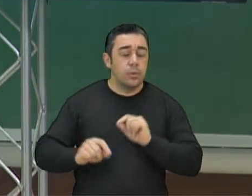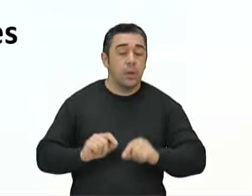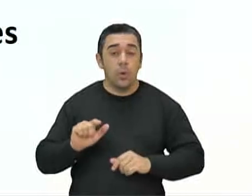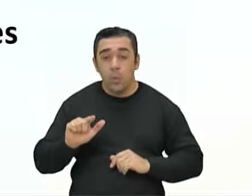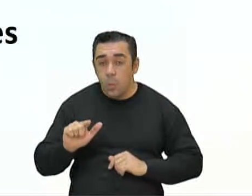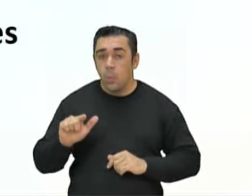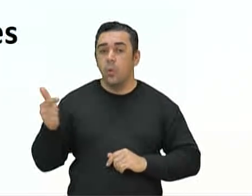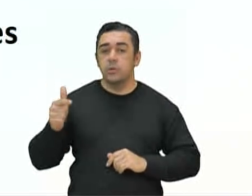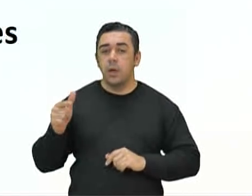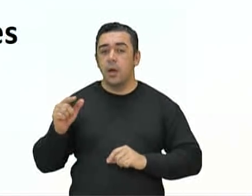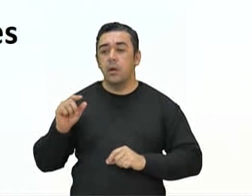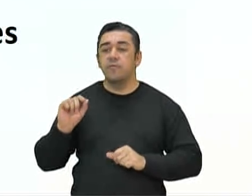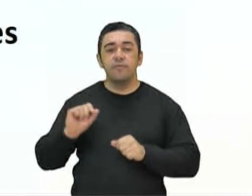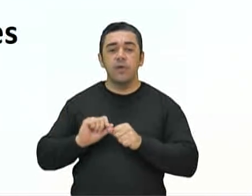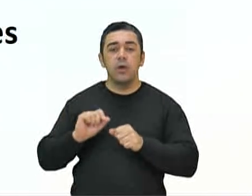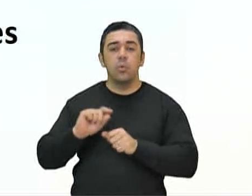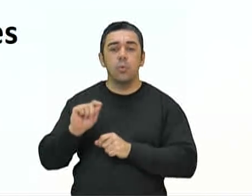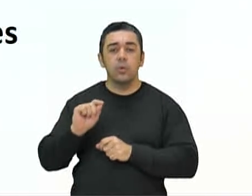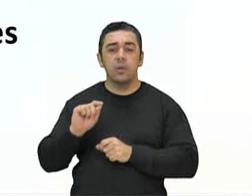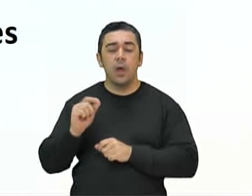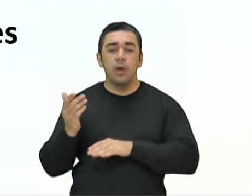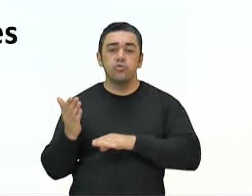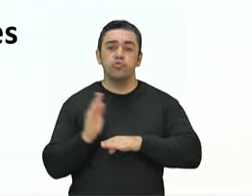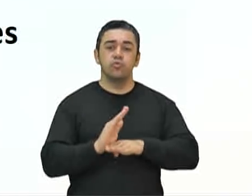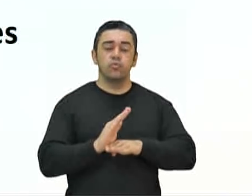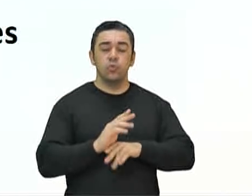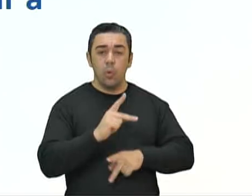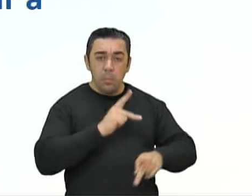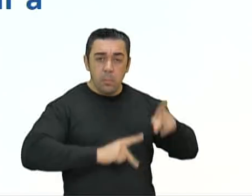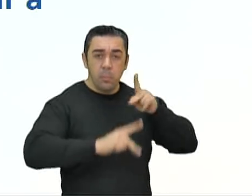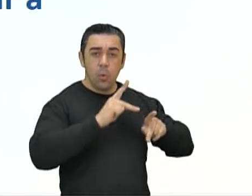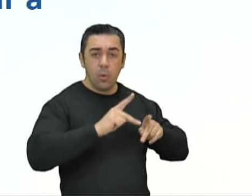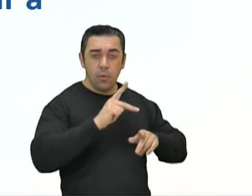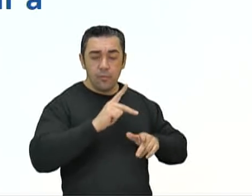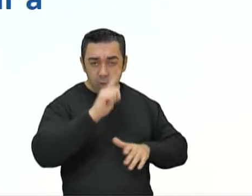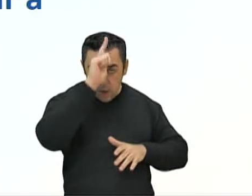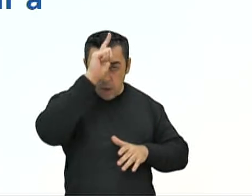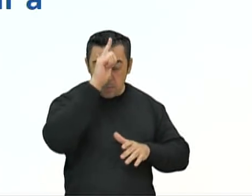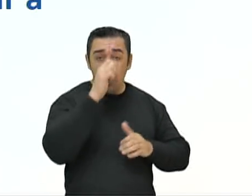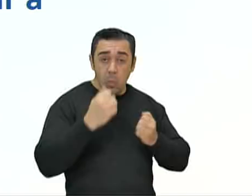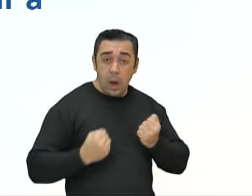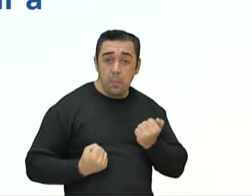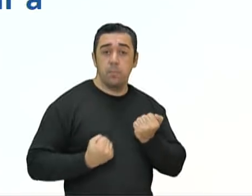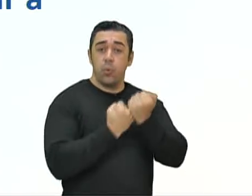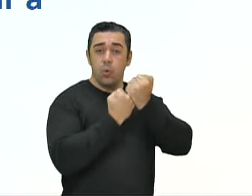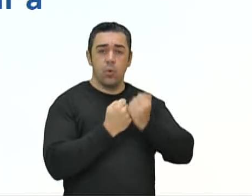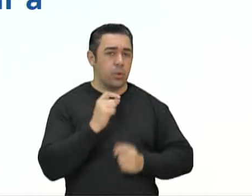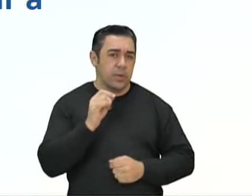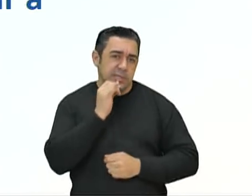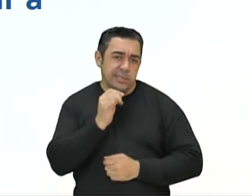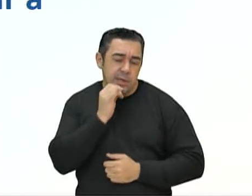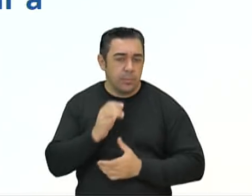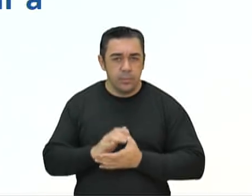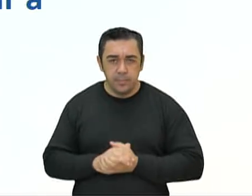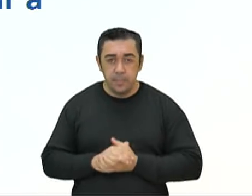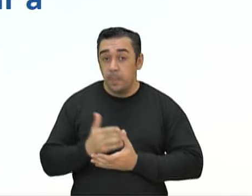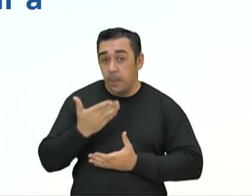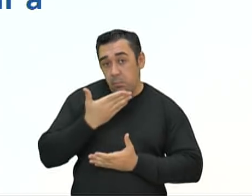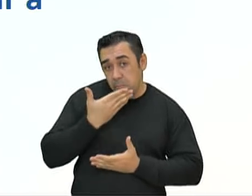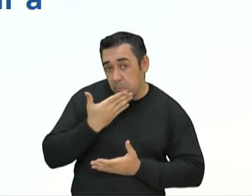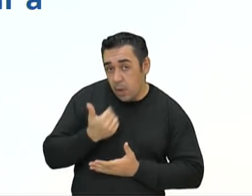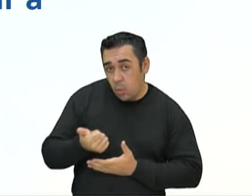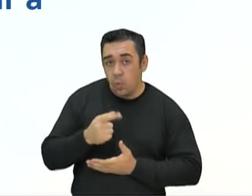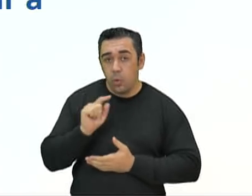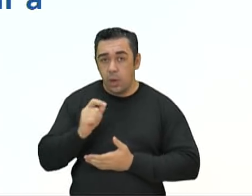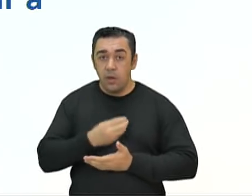outros fatores podem ter levado a população alemã a apoiar as ações do Hitler. Por exemplo, a melhoria das